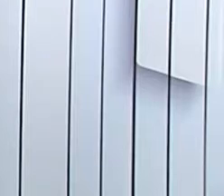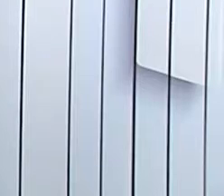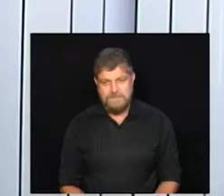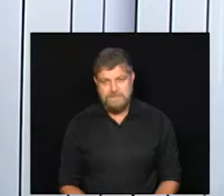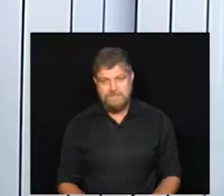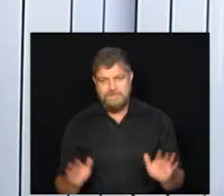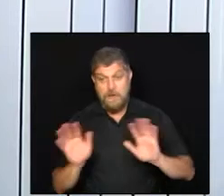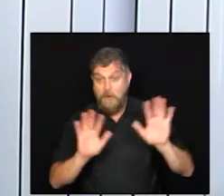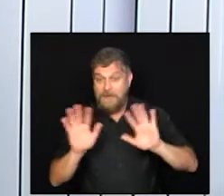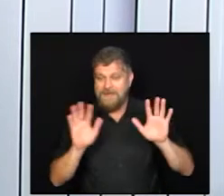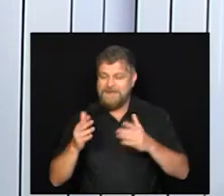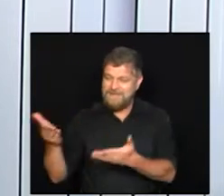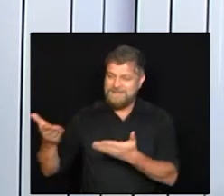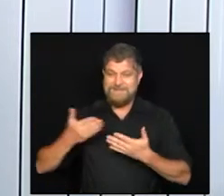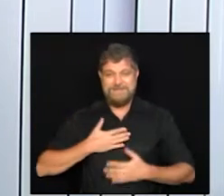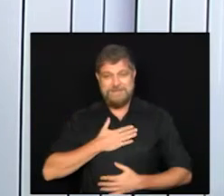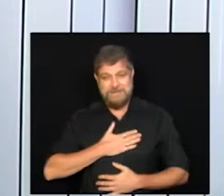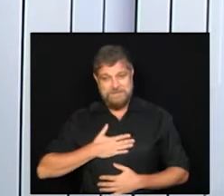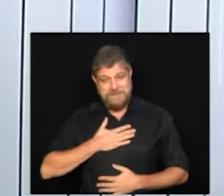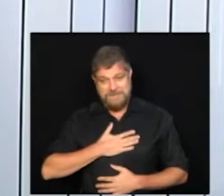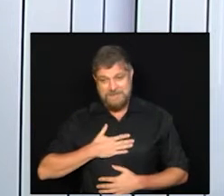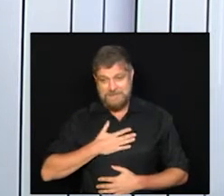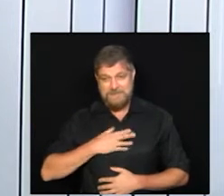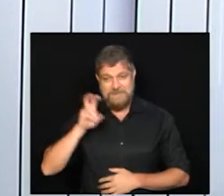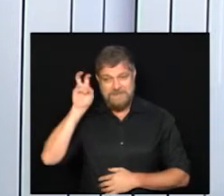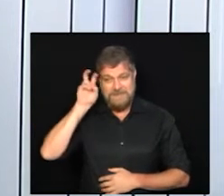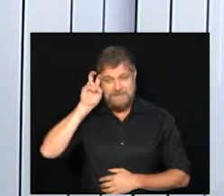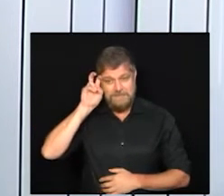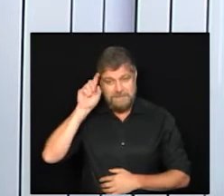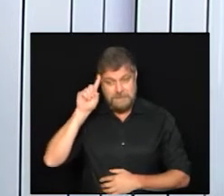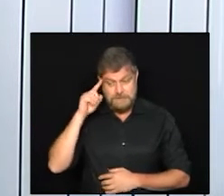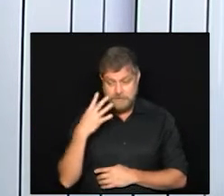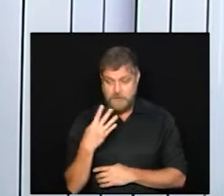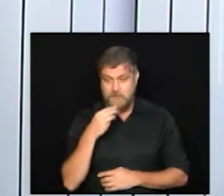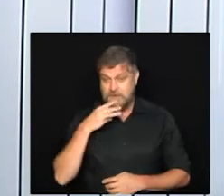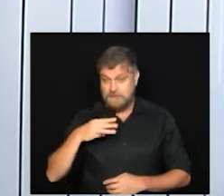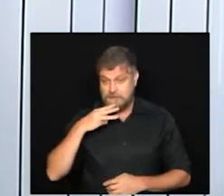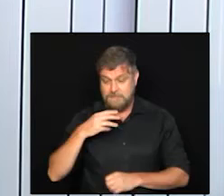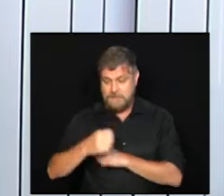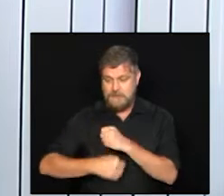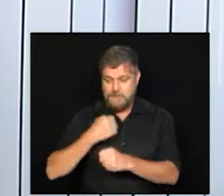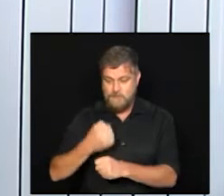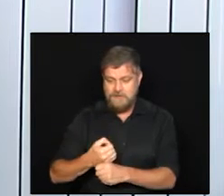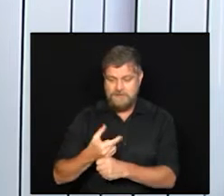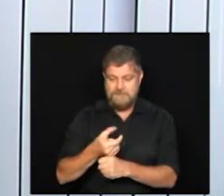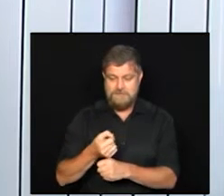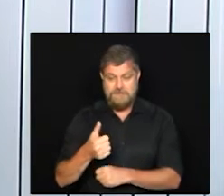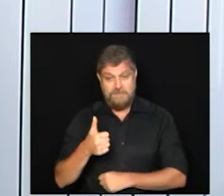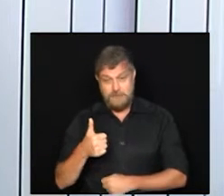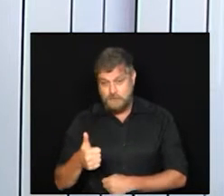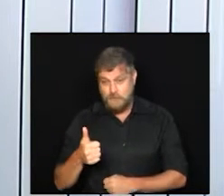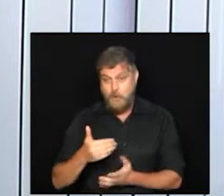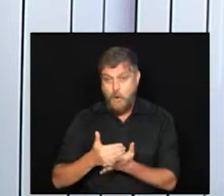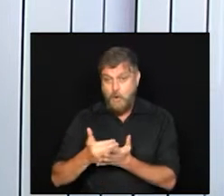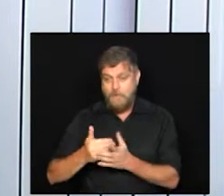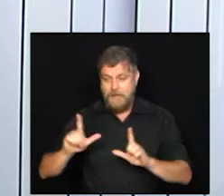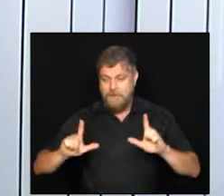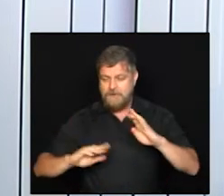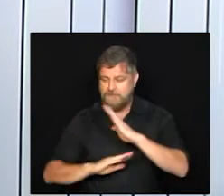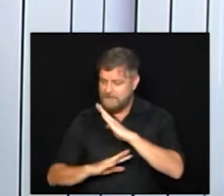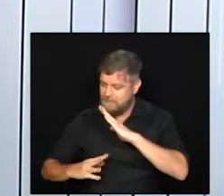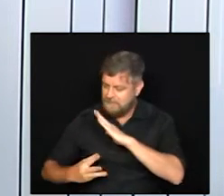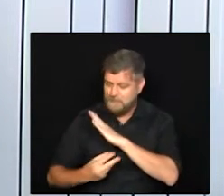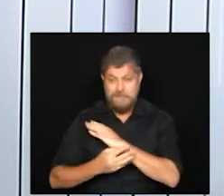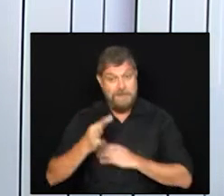Olá, seja bem-vinda, seja bem-vindo. Quinta-feira, 4 de março de 2021. Começa agora o Câmara Total